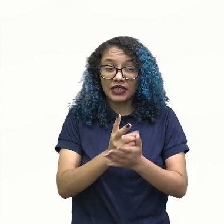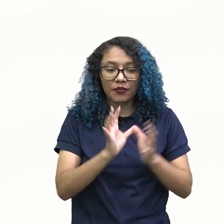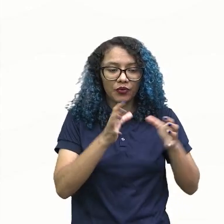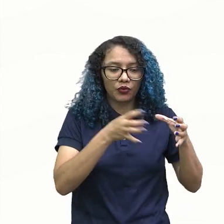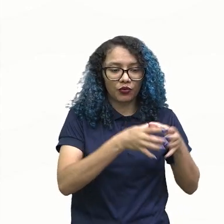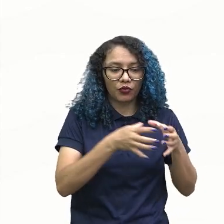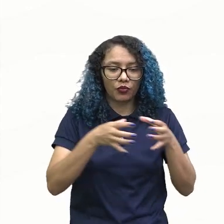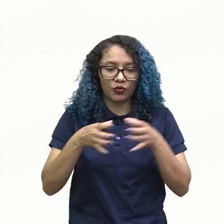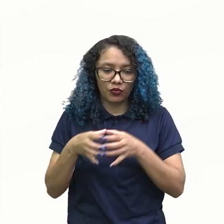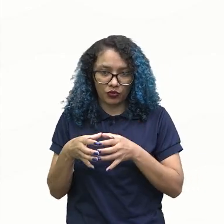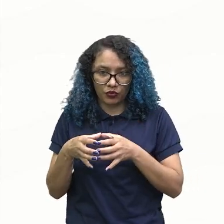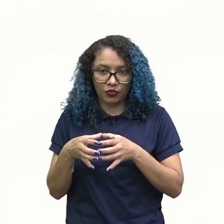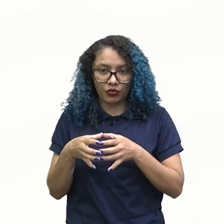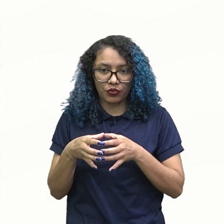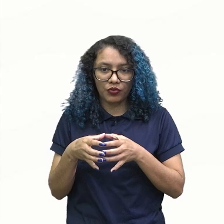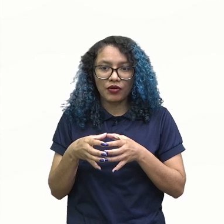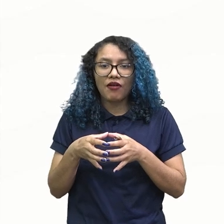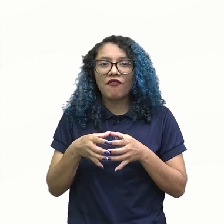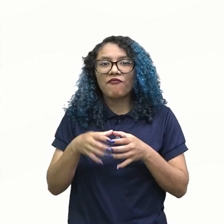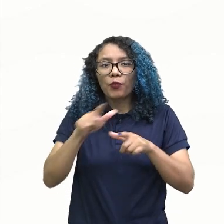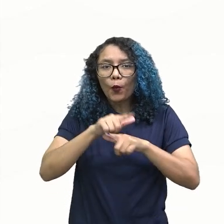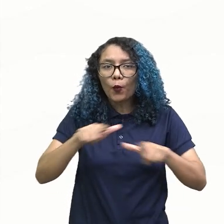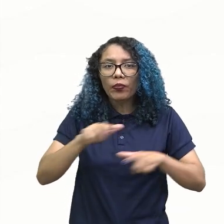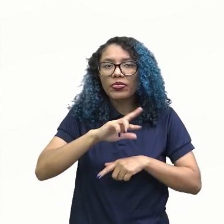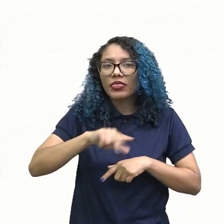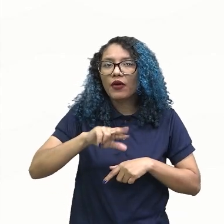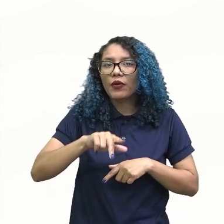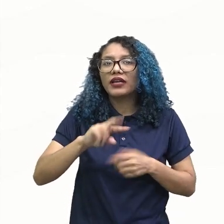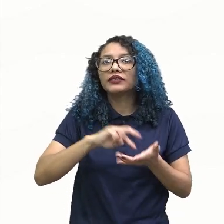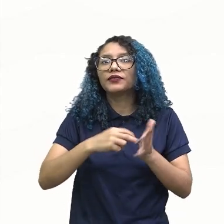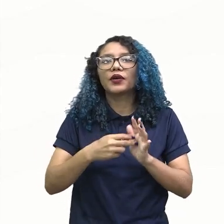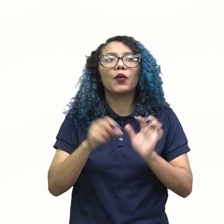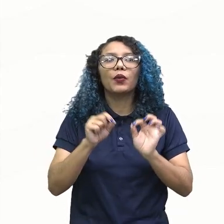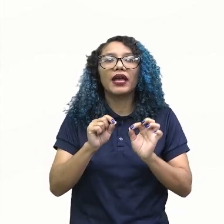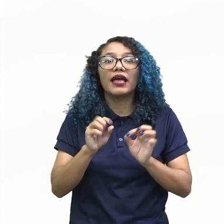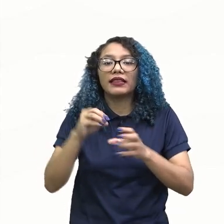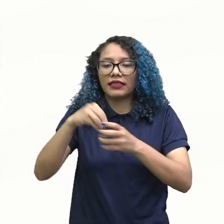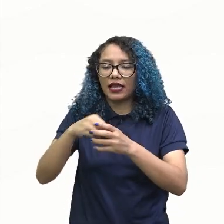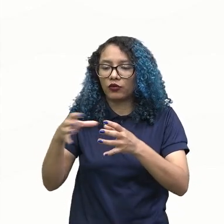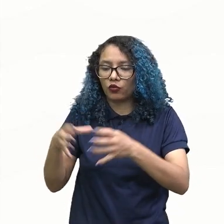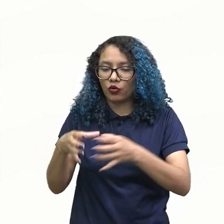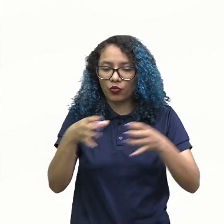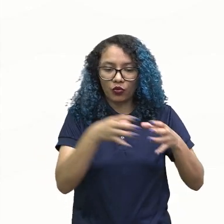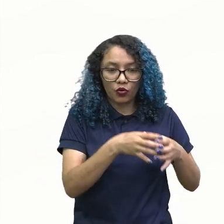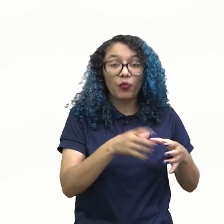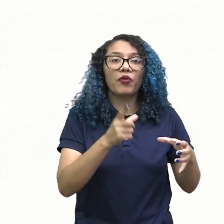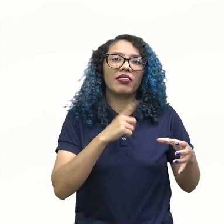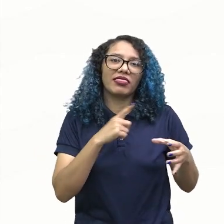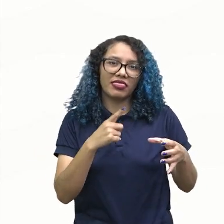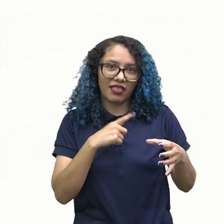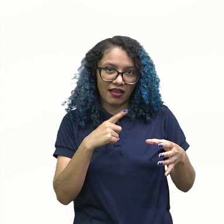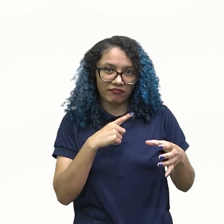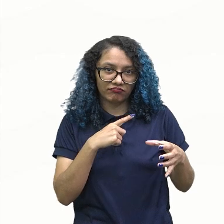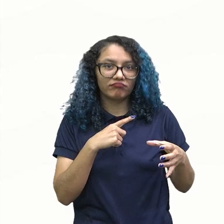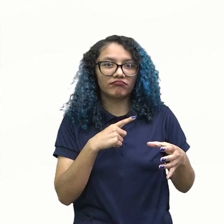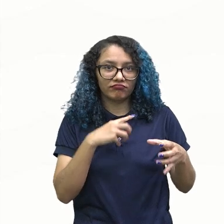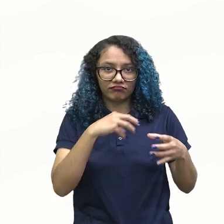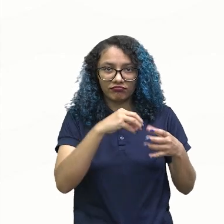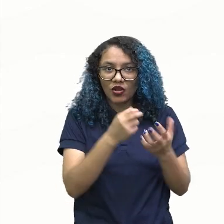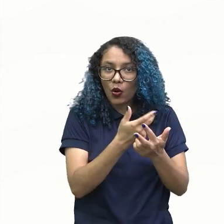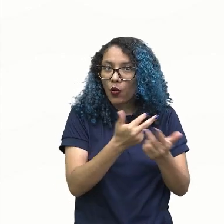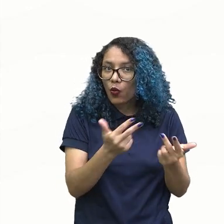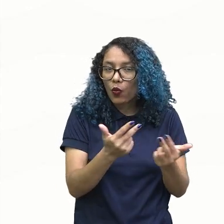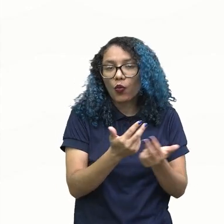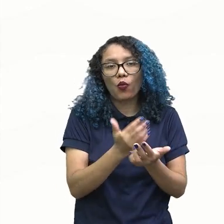dois conjuntos são não vazios, ou seja, deve haver elementos em cada um deles. Tudo bem? Então, o que vai ser a